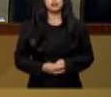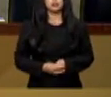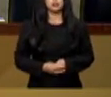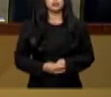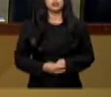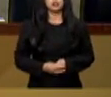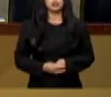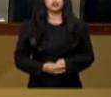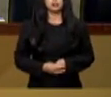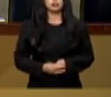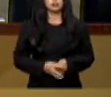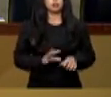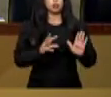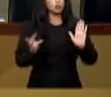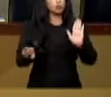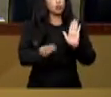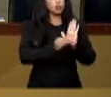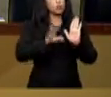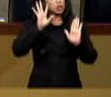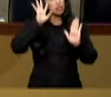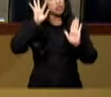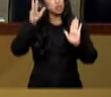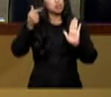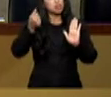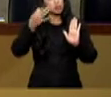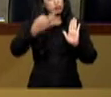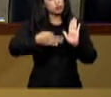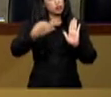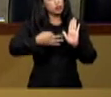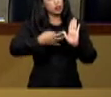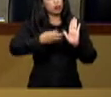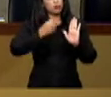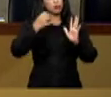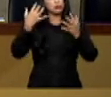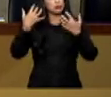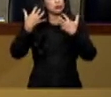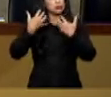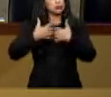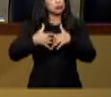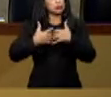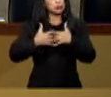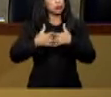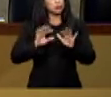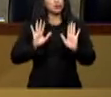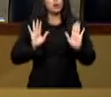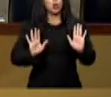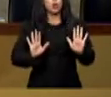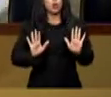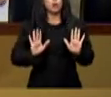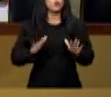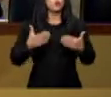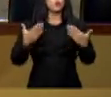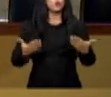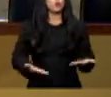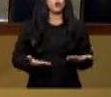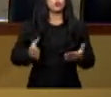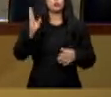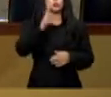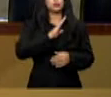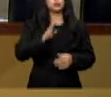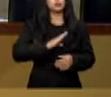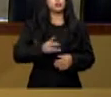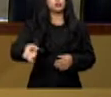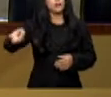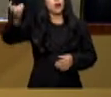modelo de modulação de uma decisão judicial tão complexa. O Brasil, quando passou a adotar a cultura do